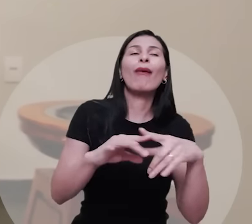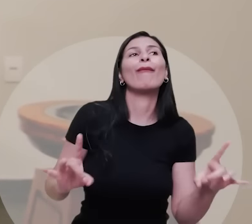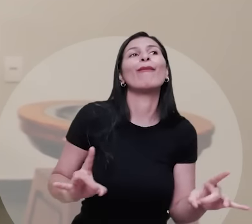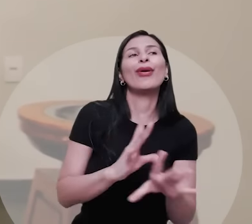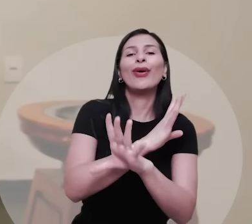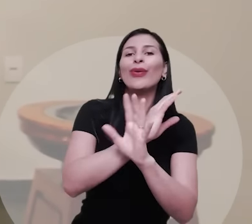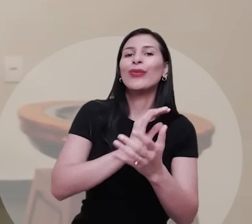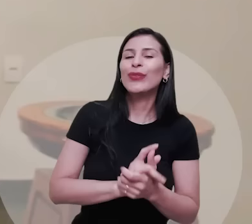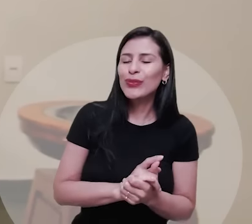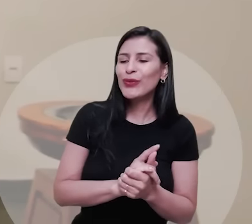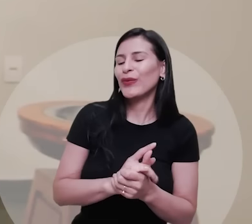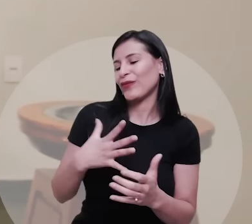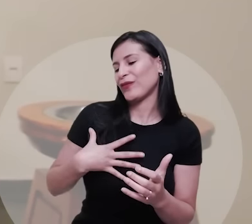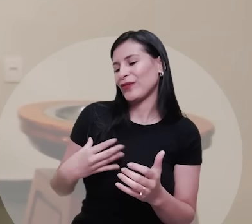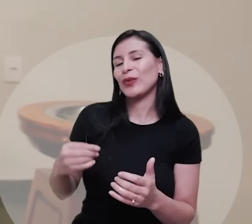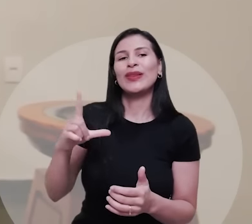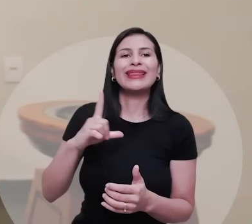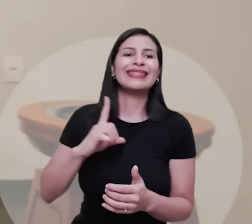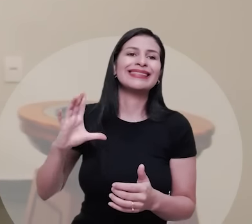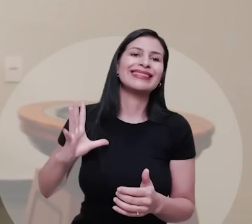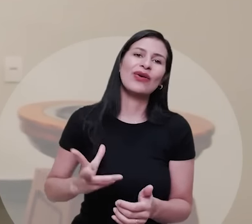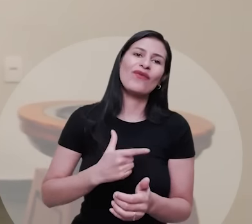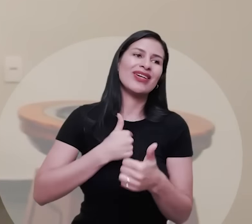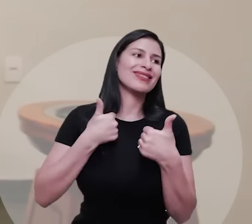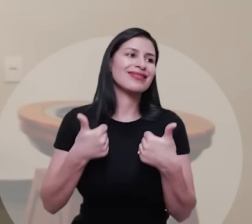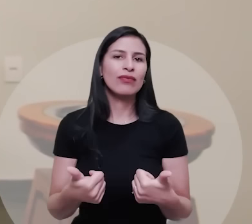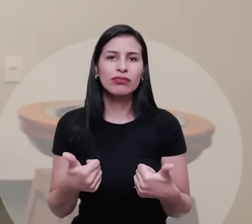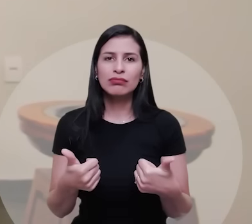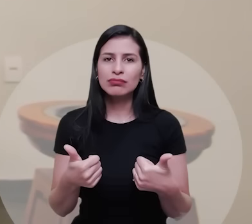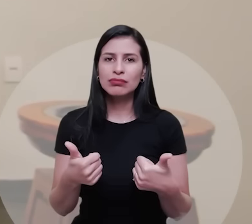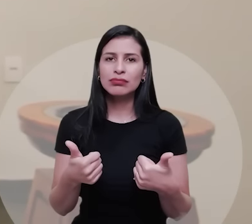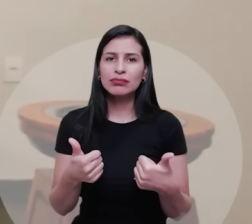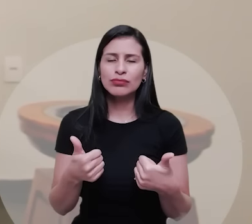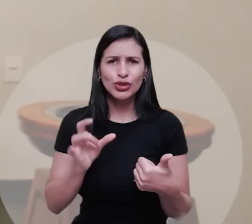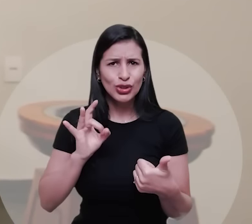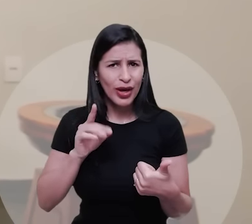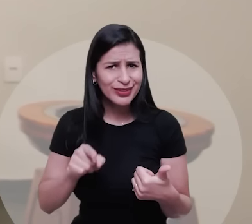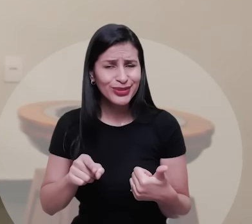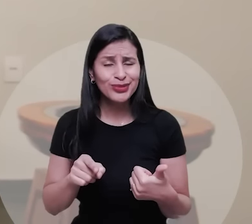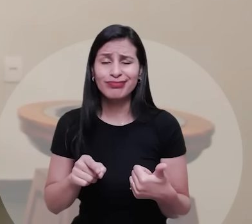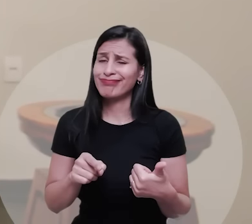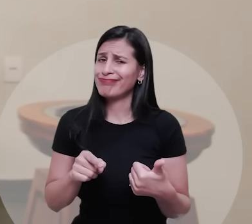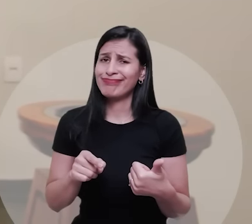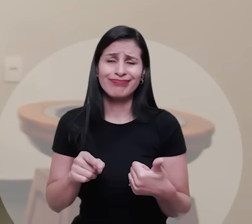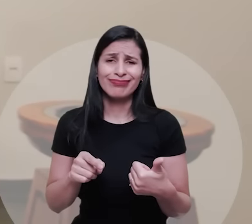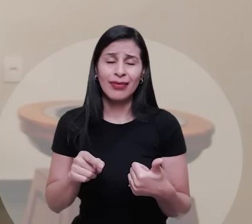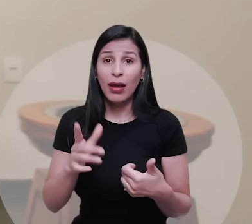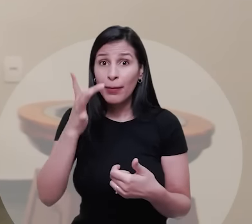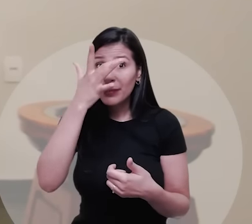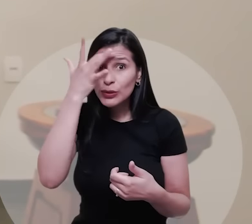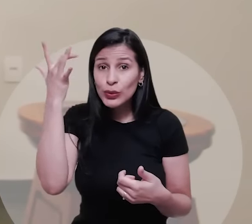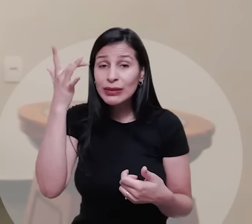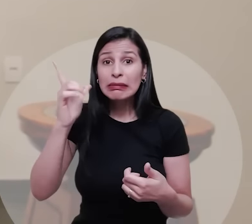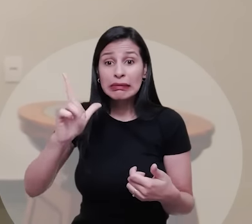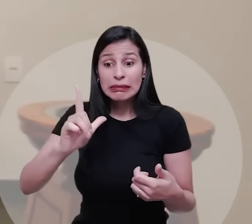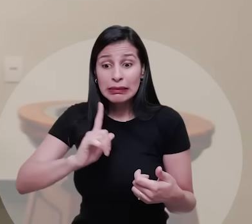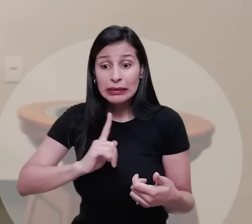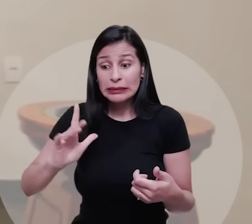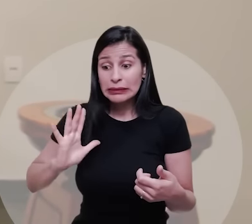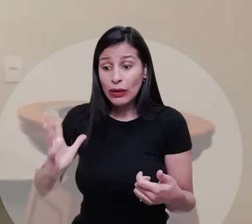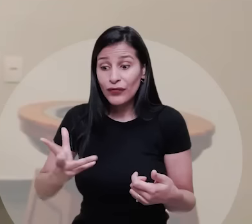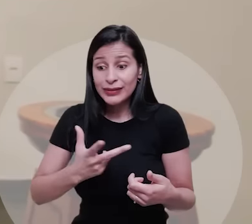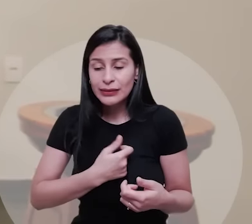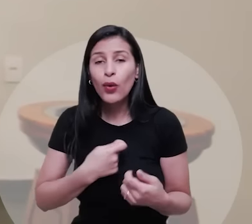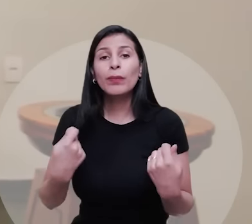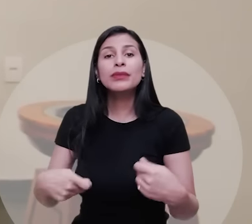Não. Para que alguém seja salvo, é necessário viver com Cristo, crer em